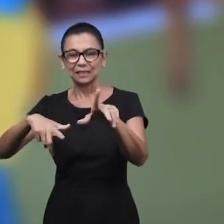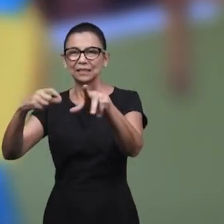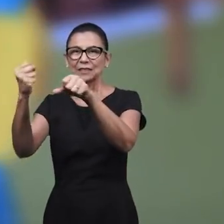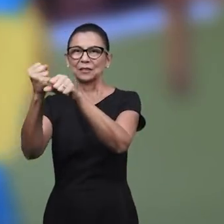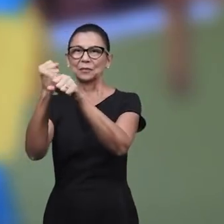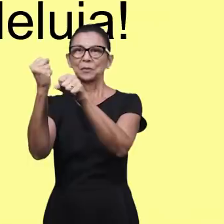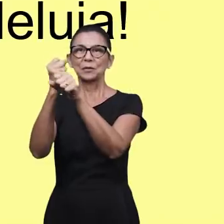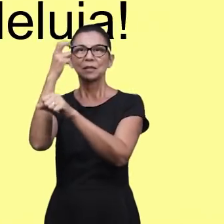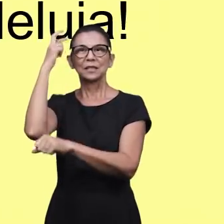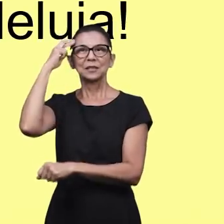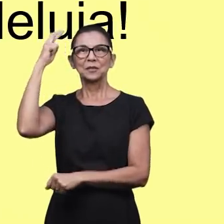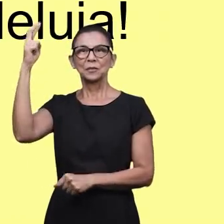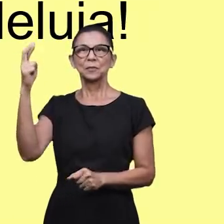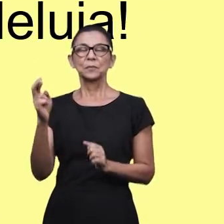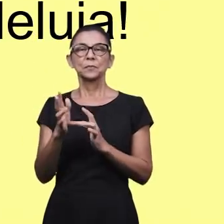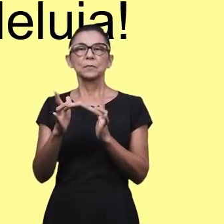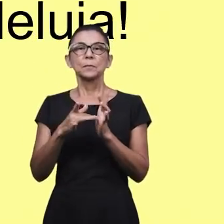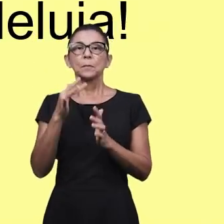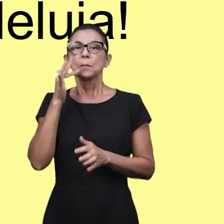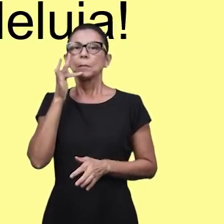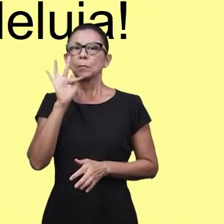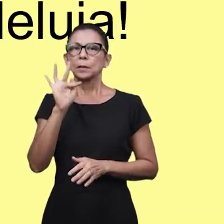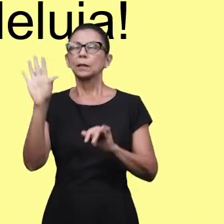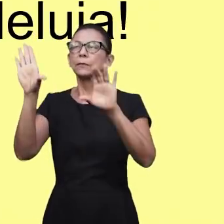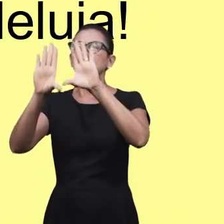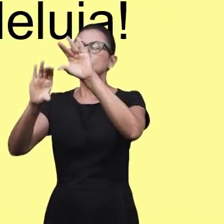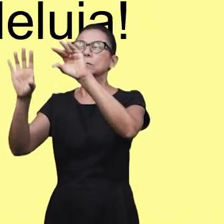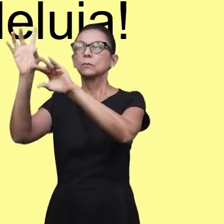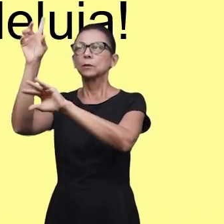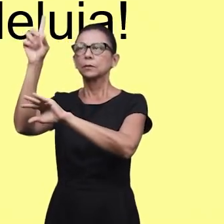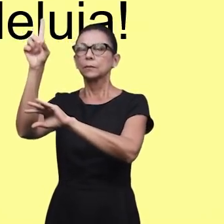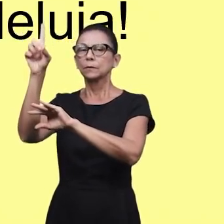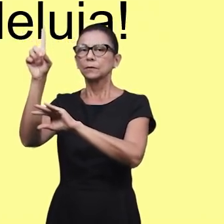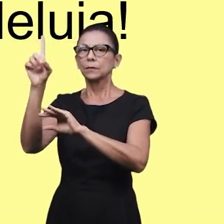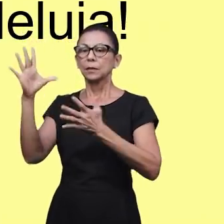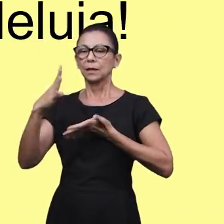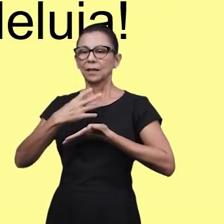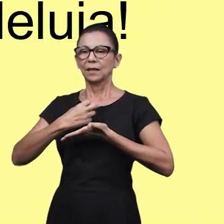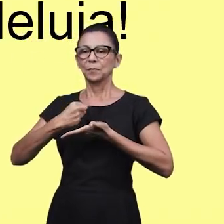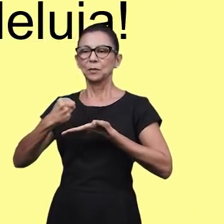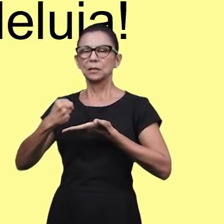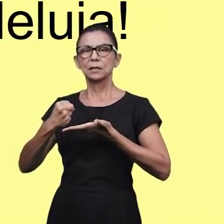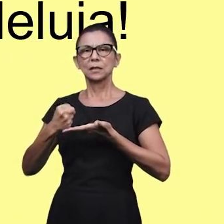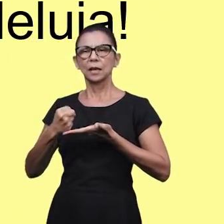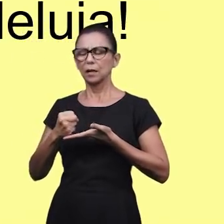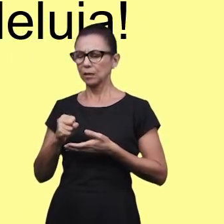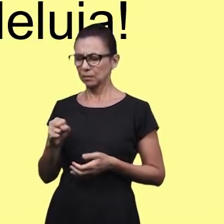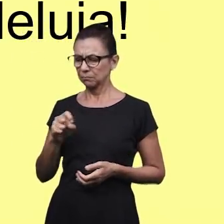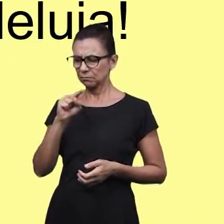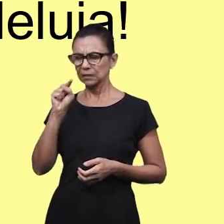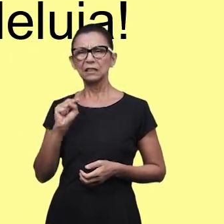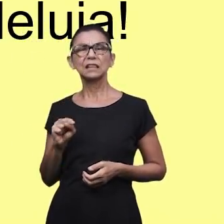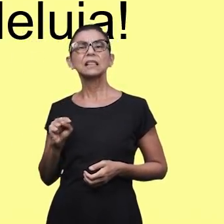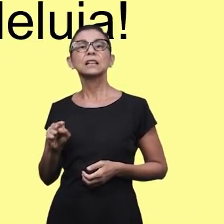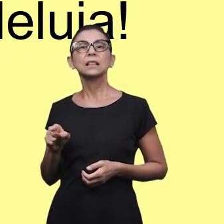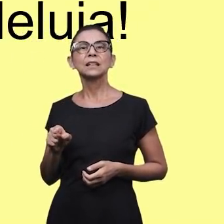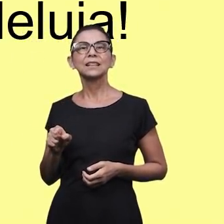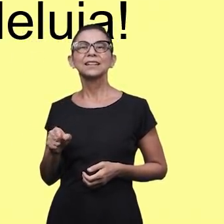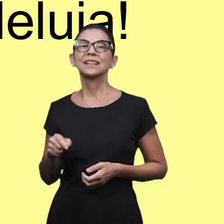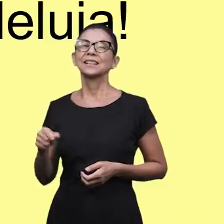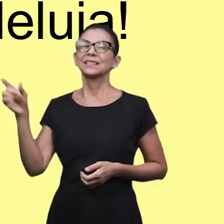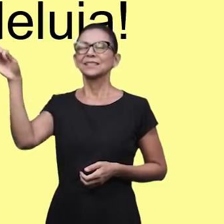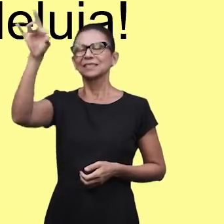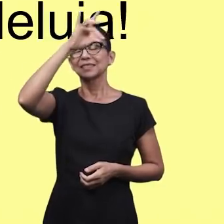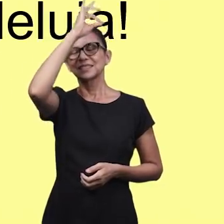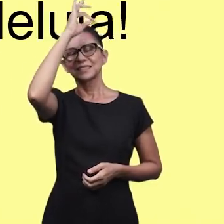em breve vem para buscar aqueles que estão cheios do Espírito, que estão com o coração cheio